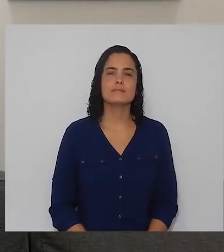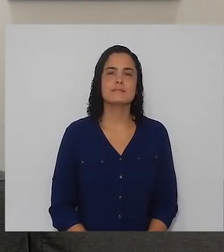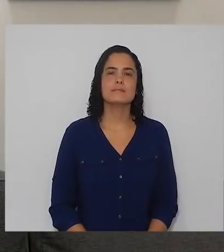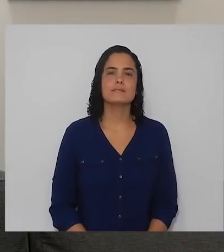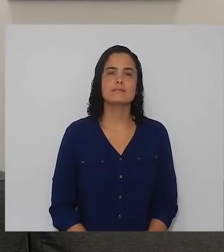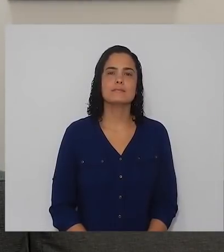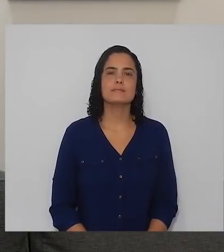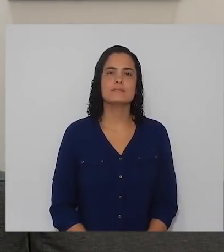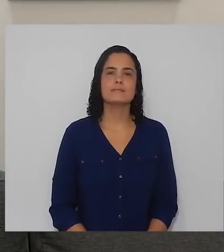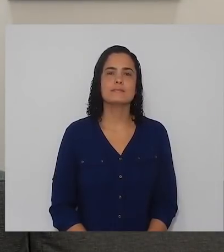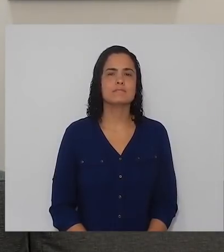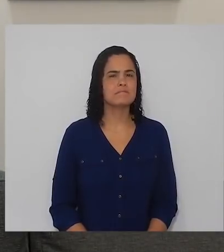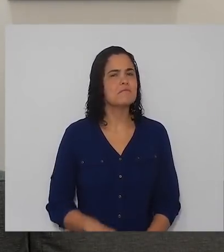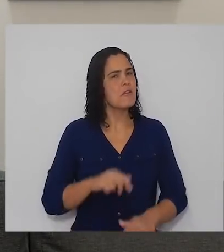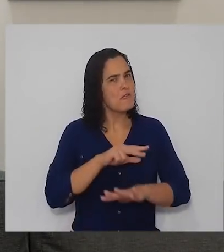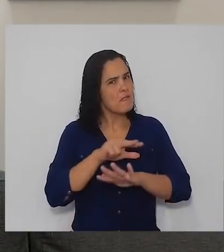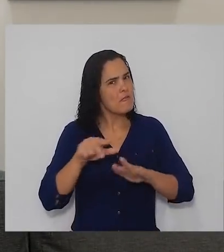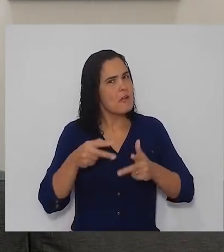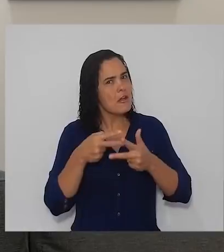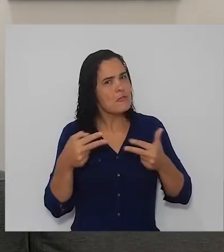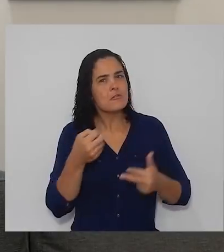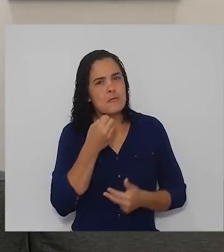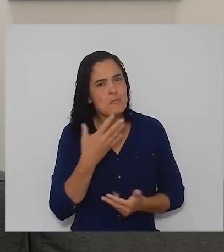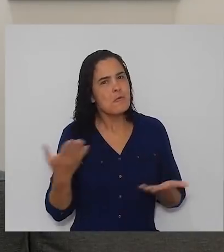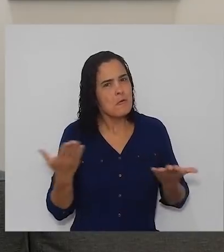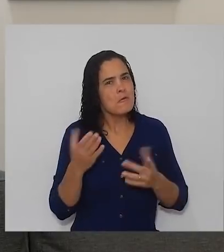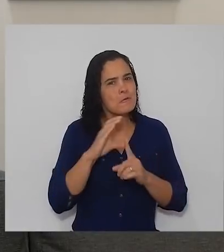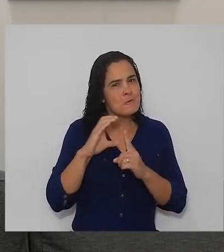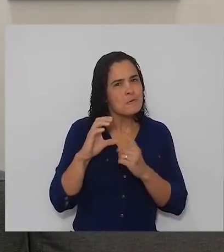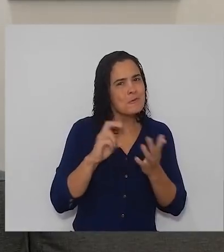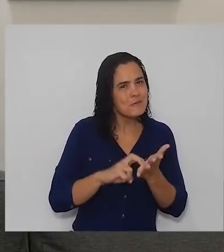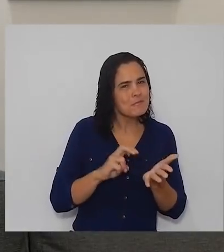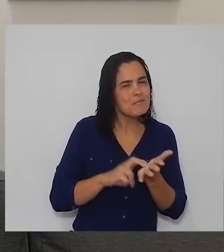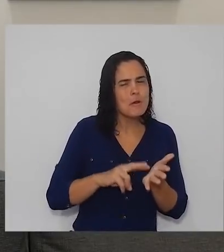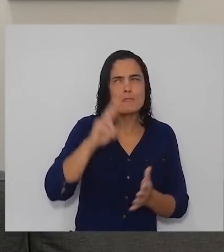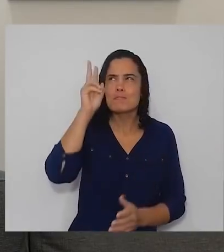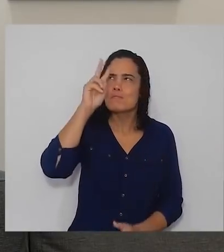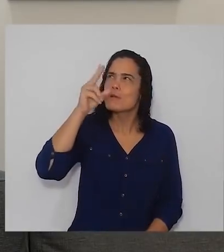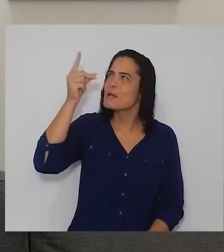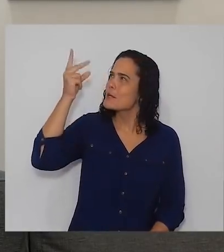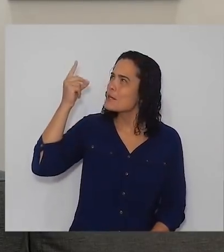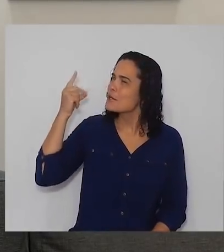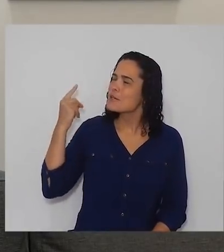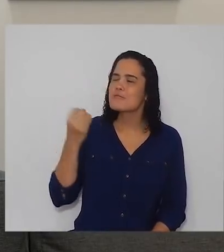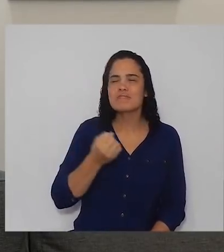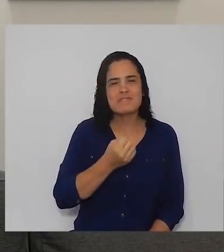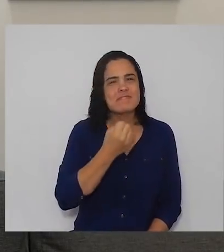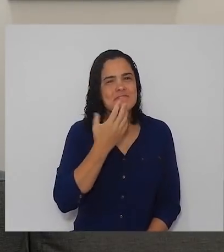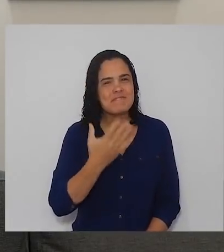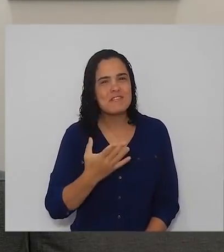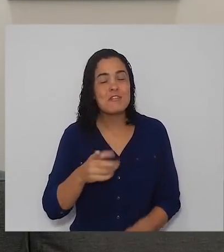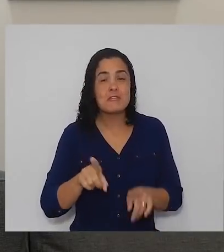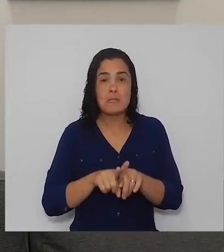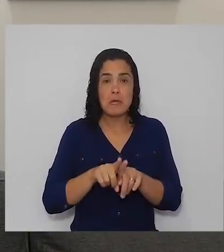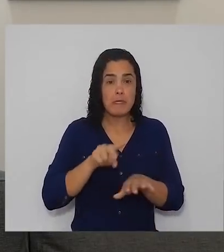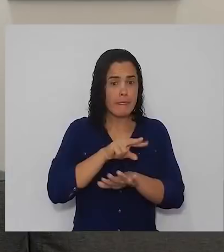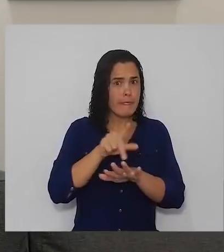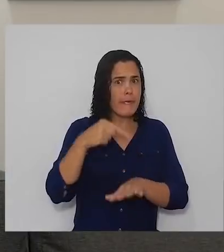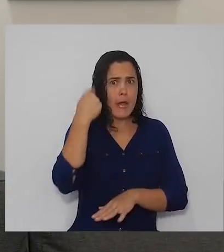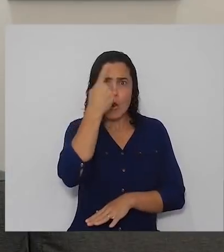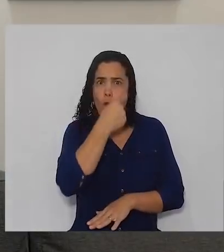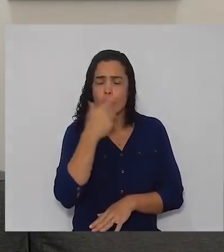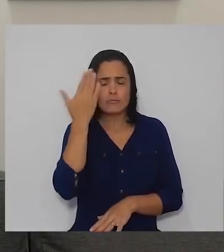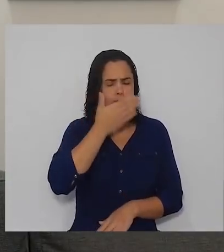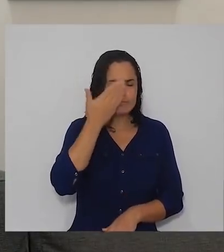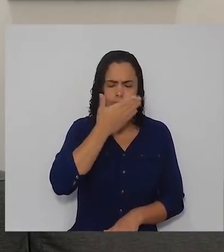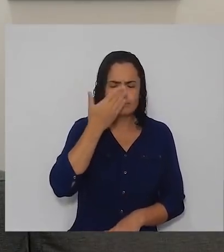Quanta coisa boa no culto desta manhã, não é? Quantas memórias, quantas recordações e também quantos rostos que a gente não via há